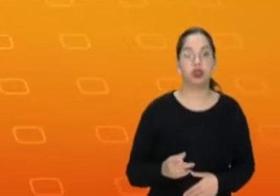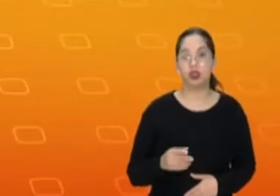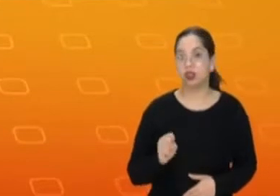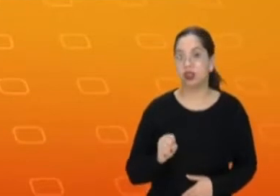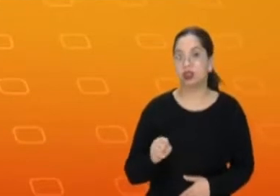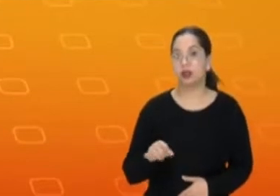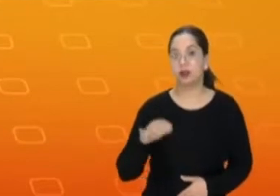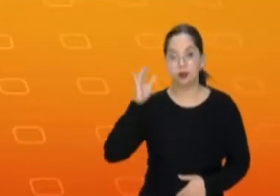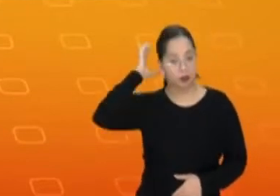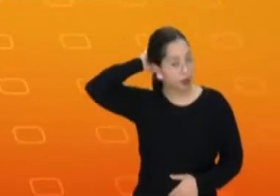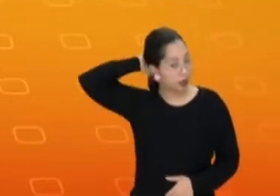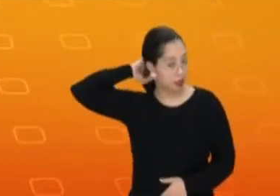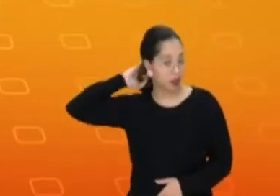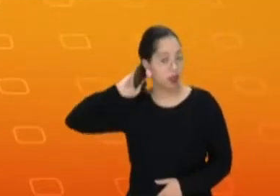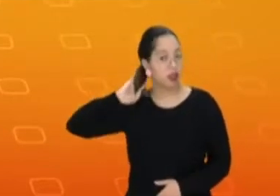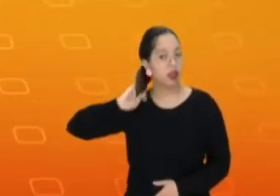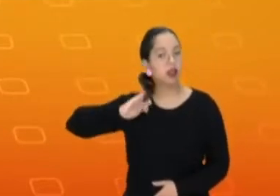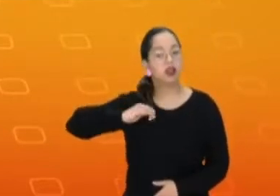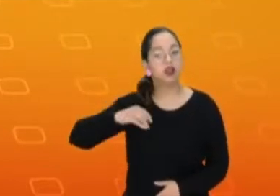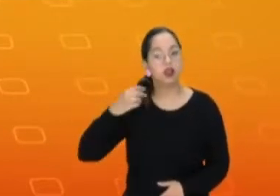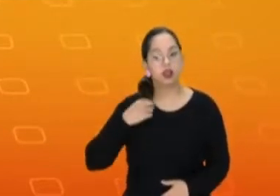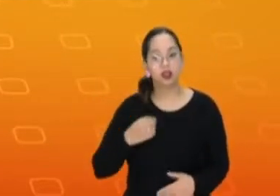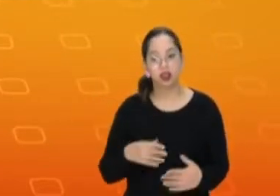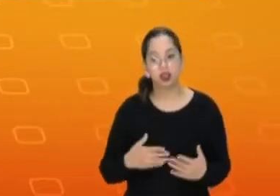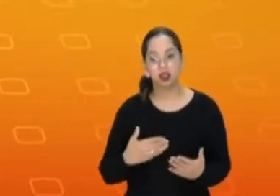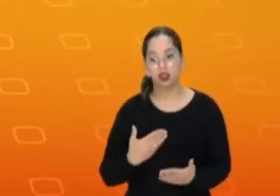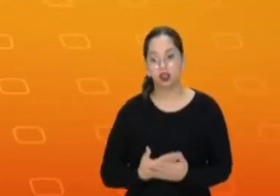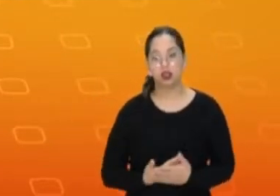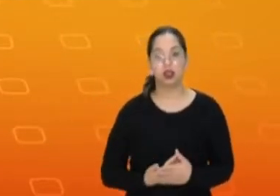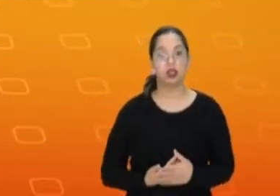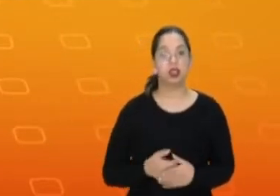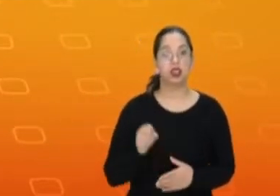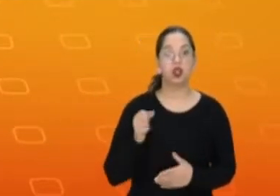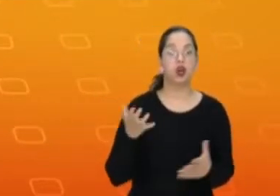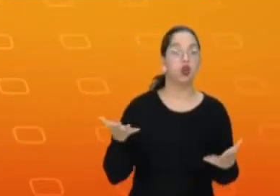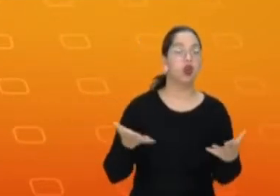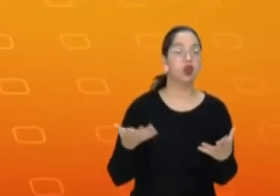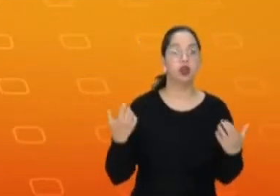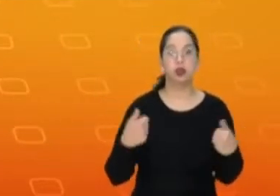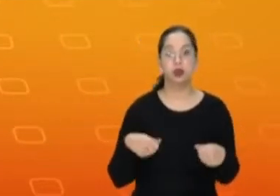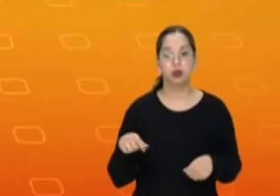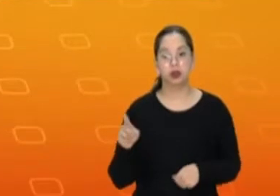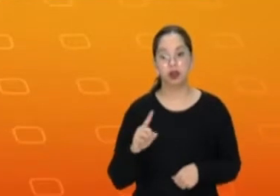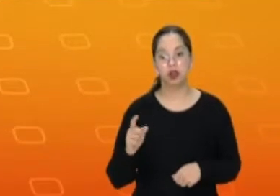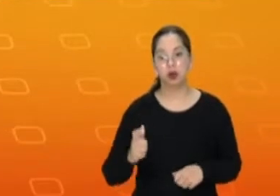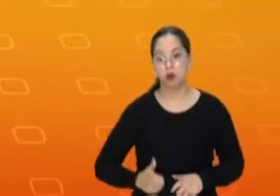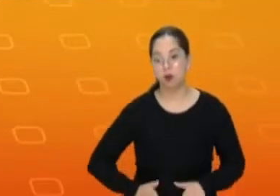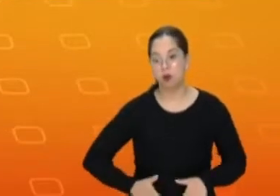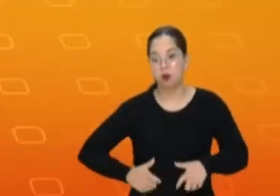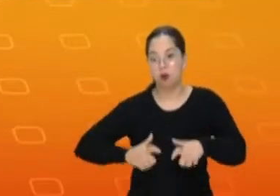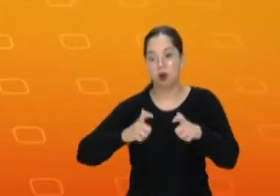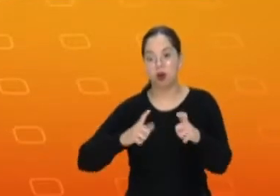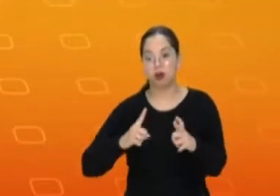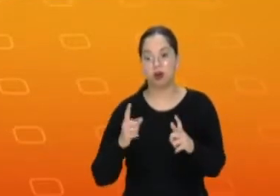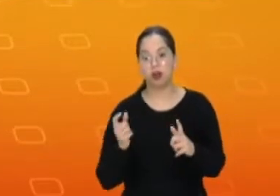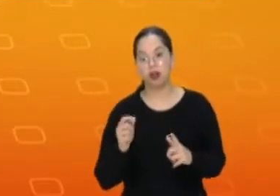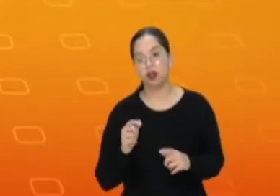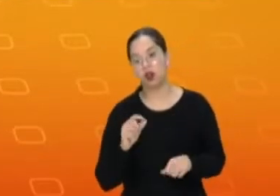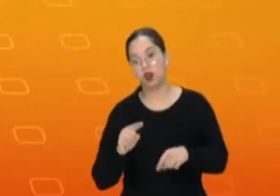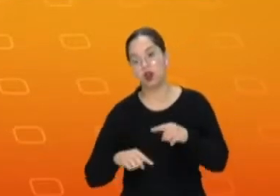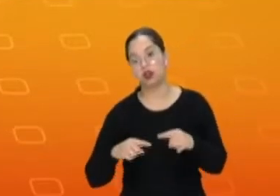teve uma outra pergunta que rolou aí na questão de containers, né? Então, hoje você não precisa levantar um servidor na nuvem para rodar uma aplicação.